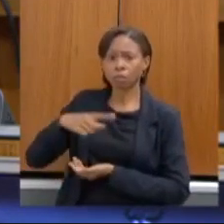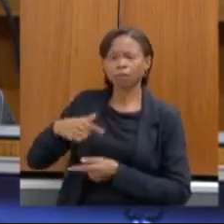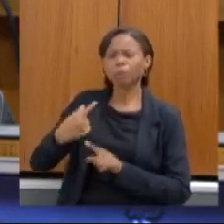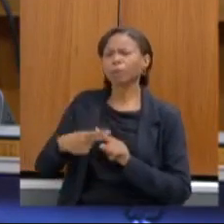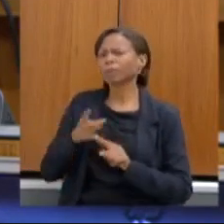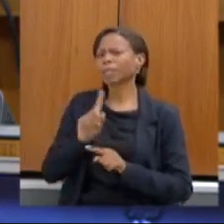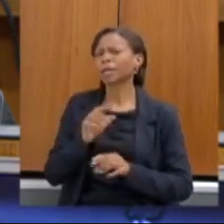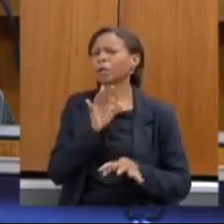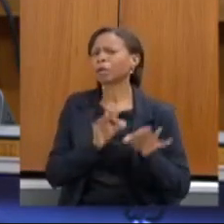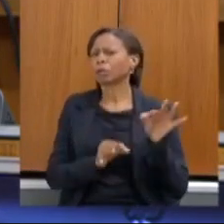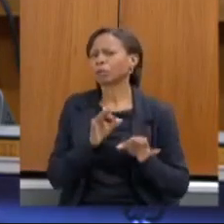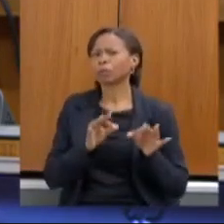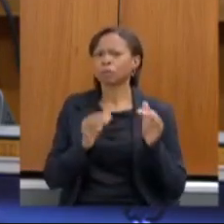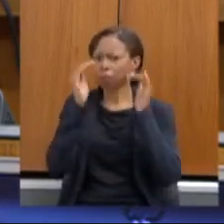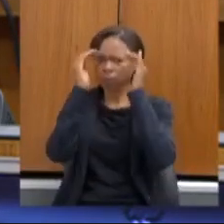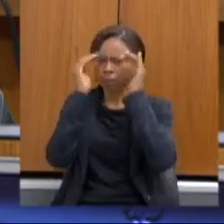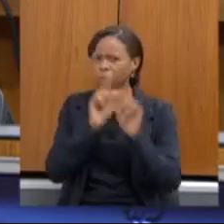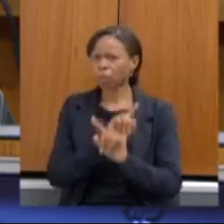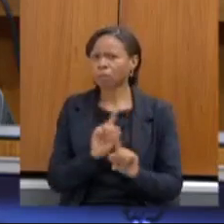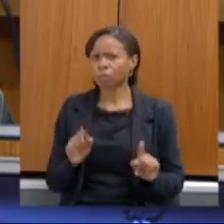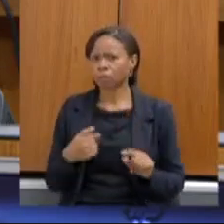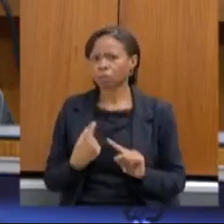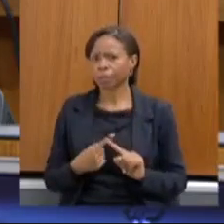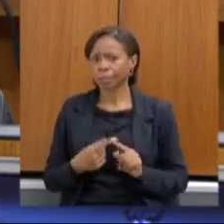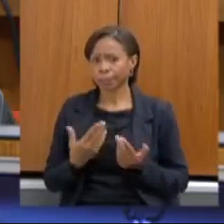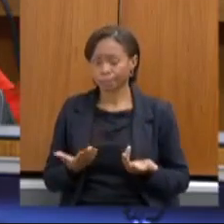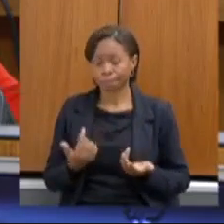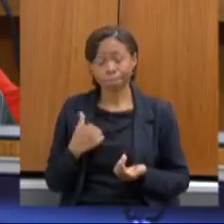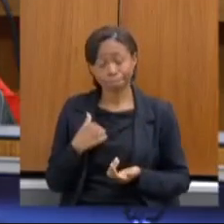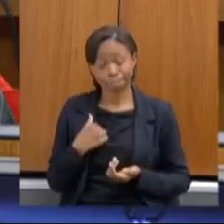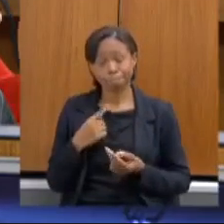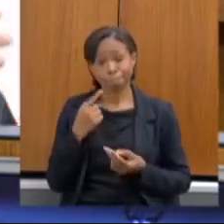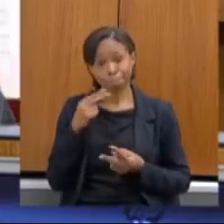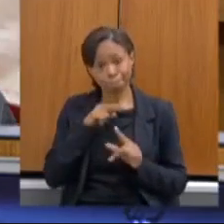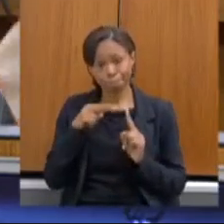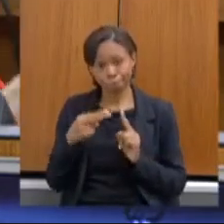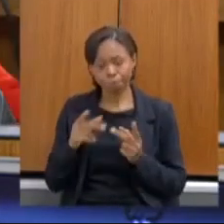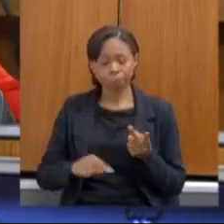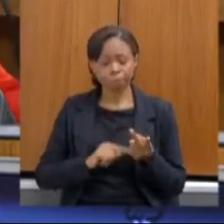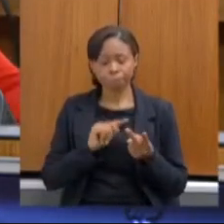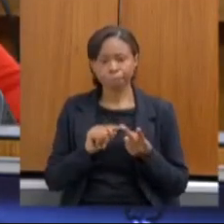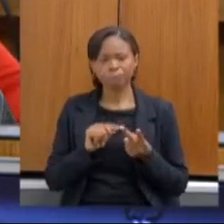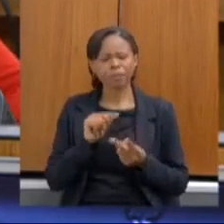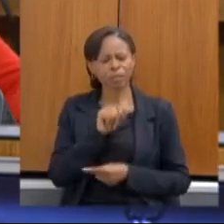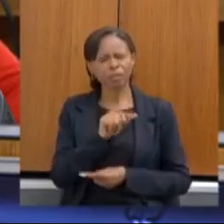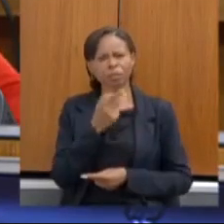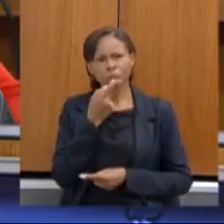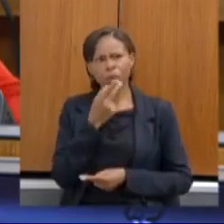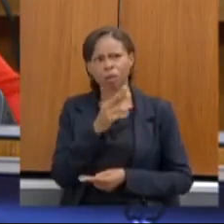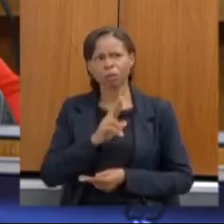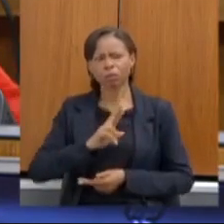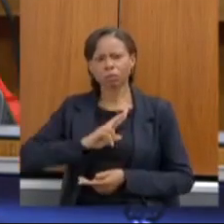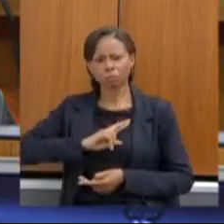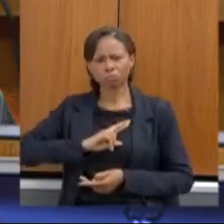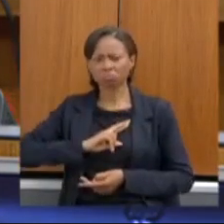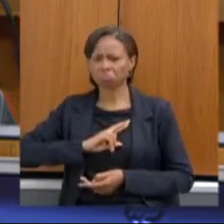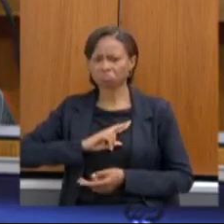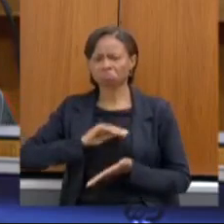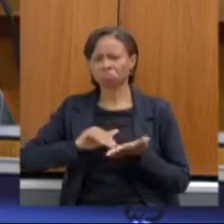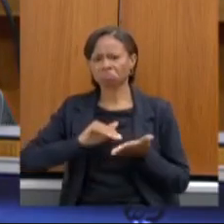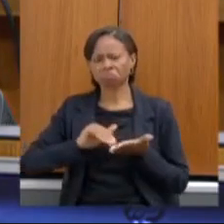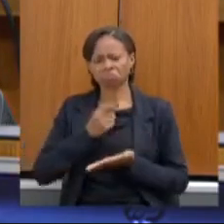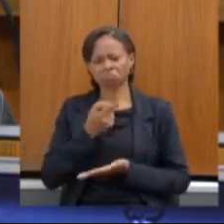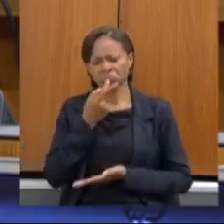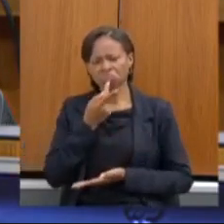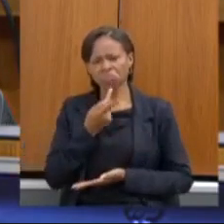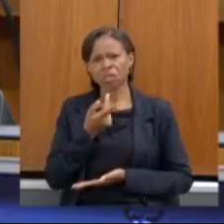estabeleceu a prioridade né então é uma é meu ponto de vista o segundo. Eu pela sua pela sua resposta a secretária então